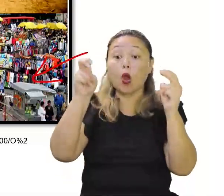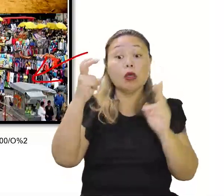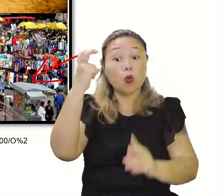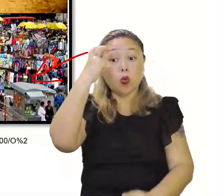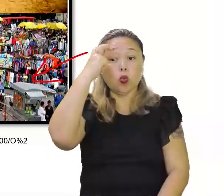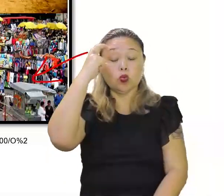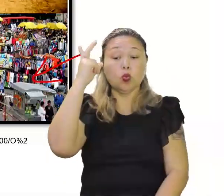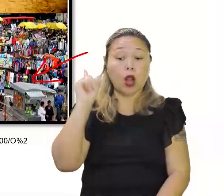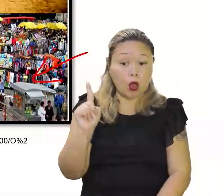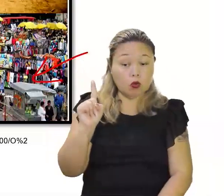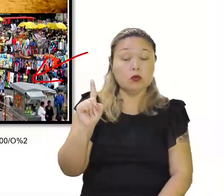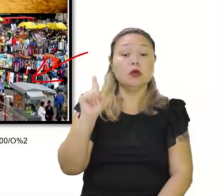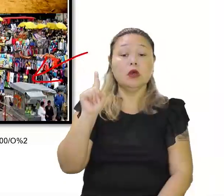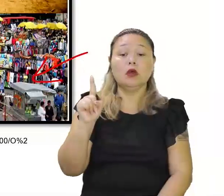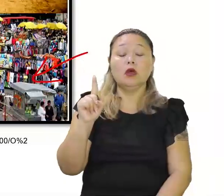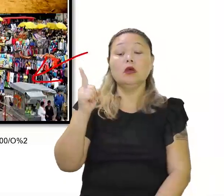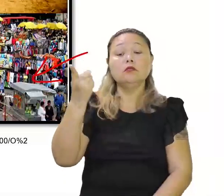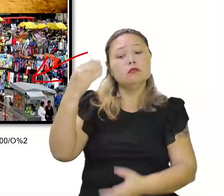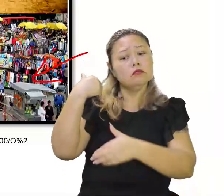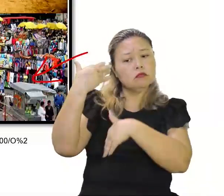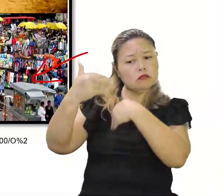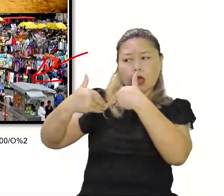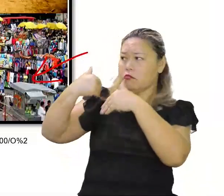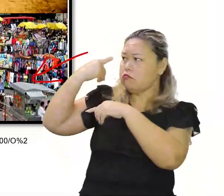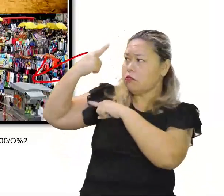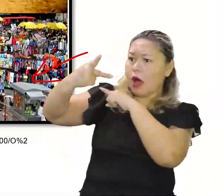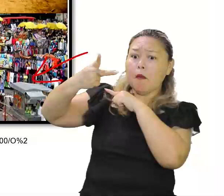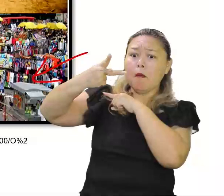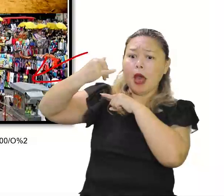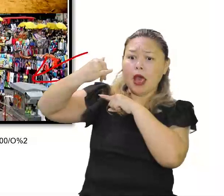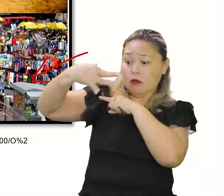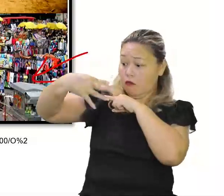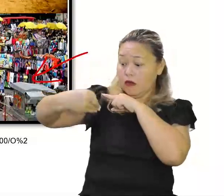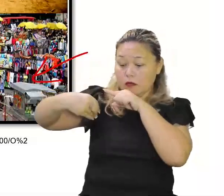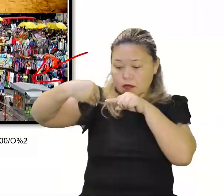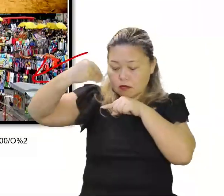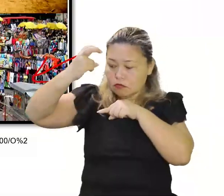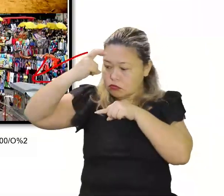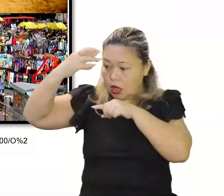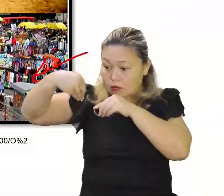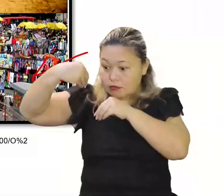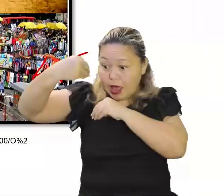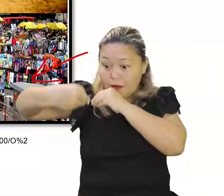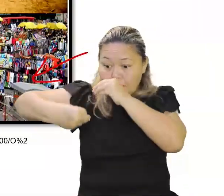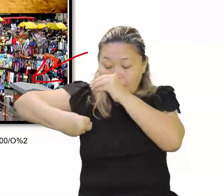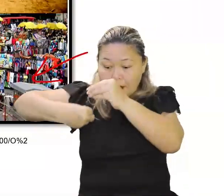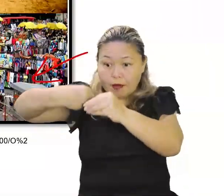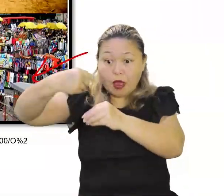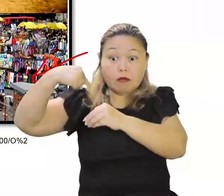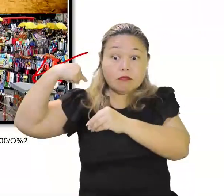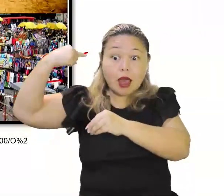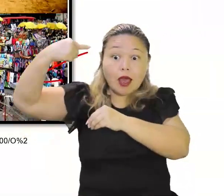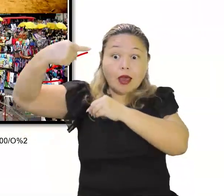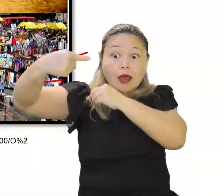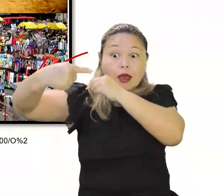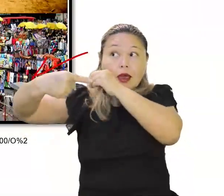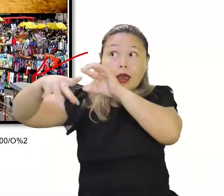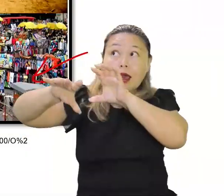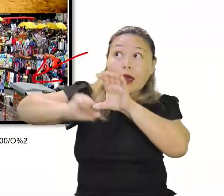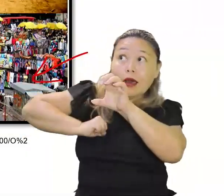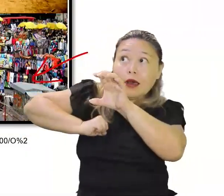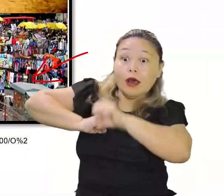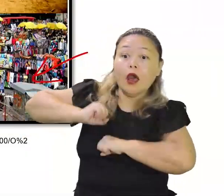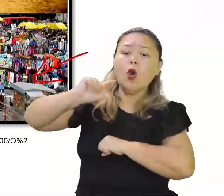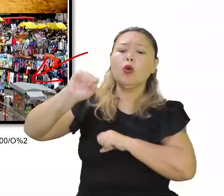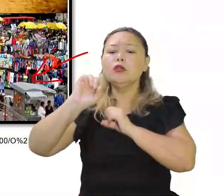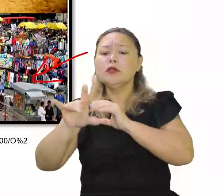né, ela é legal porque ela vem sendo transmitida de pai para filho. Então quer dizer, uma coisa que já vem de gerações em gerações. Ah, quem foi que te ensinou a